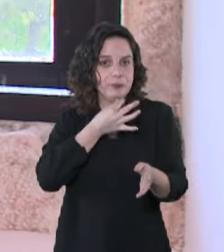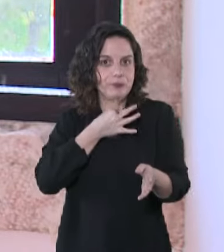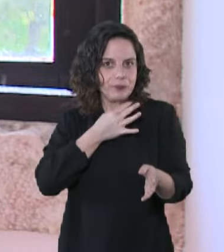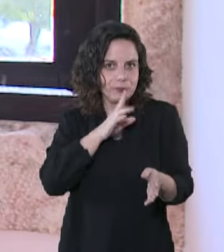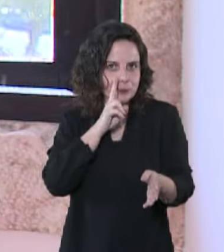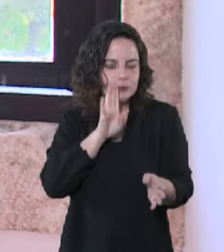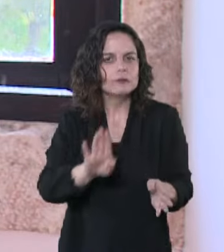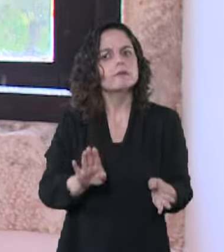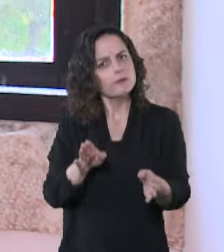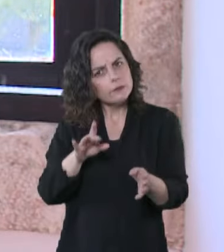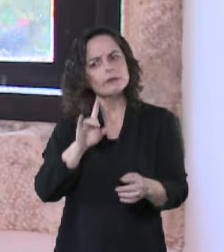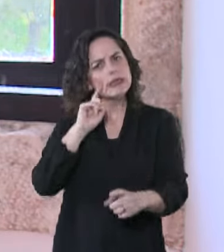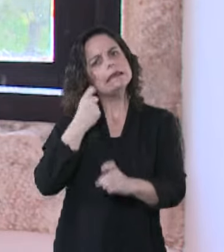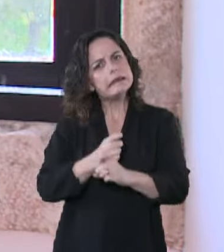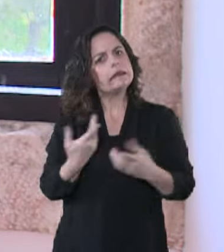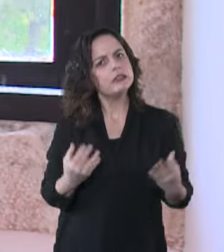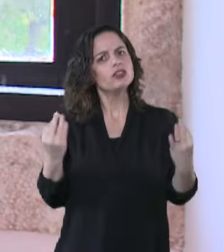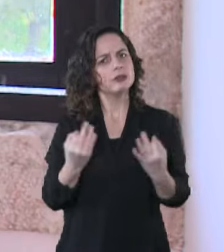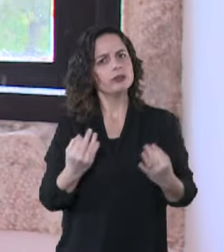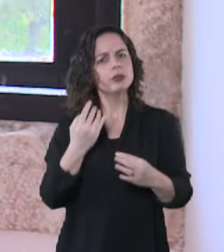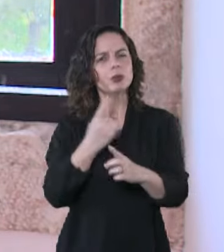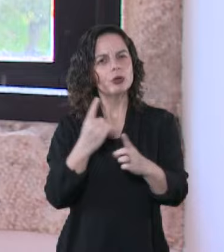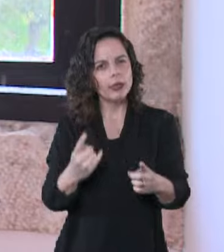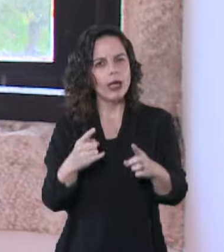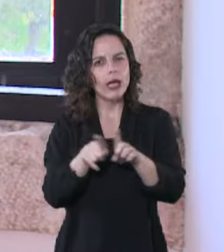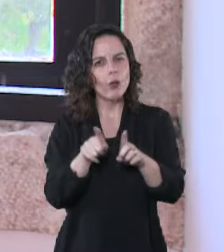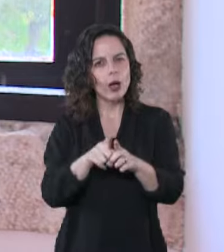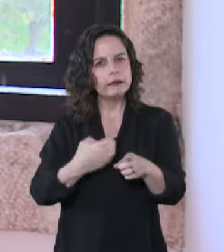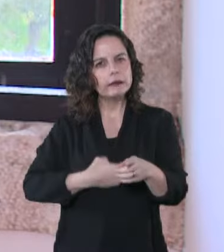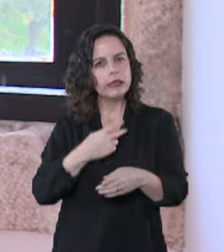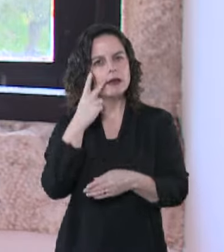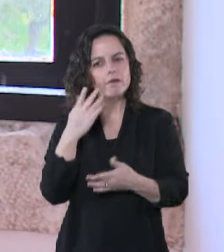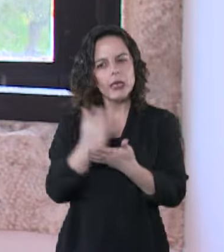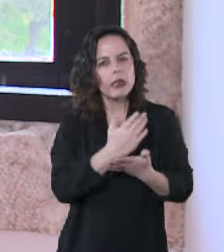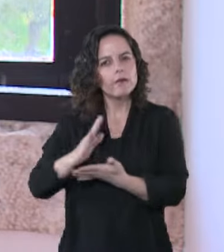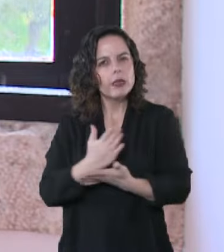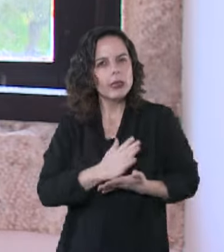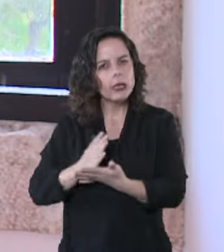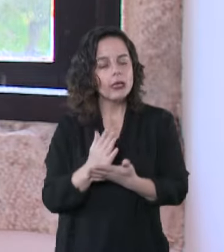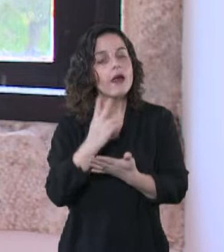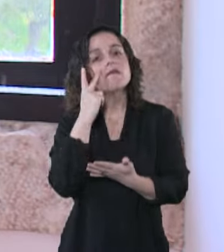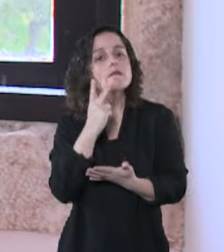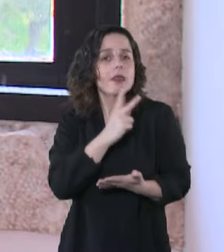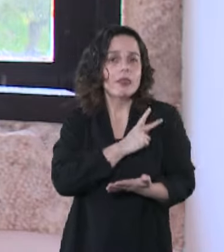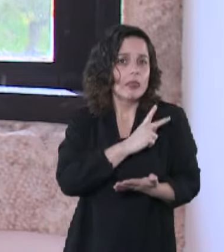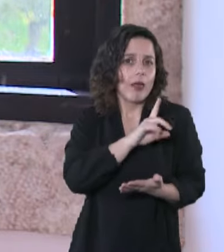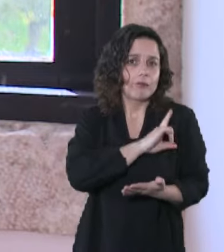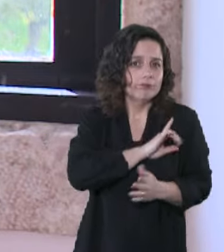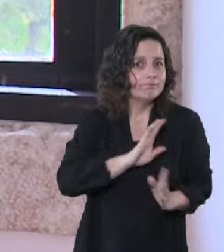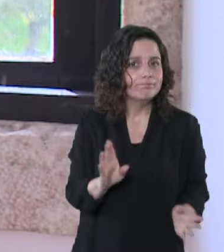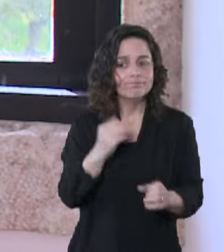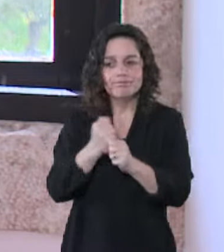por uma trajetória exigente. Portanto, eles estão a dividir e estão a conciliar as várias férias da vida pessoal e